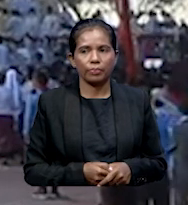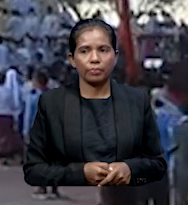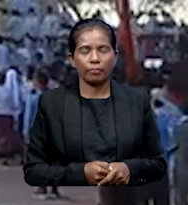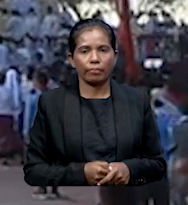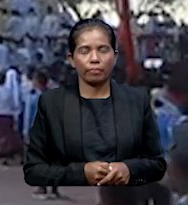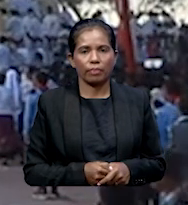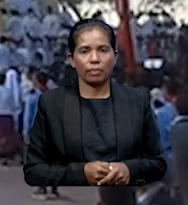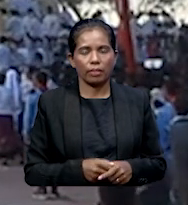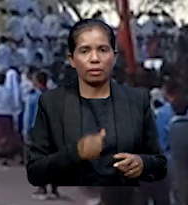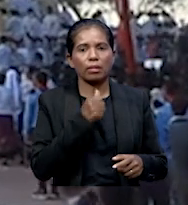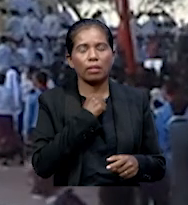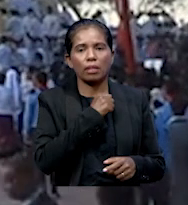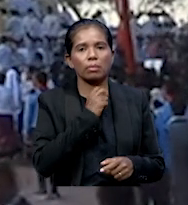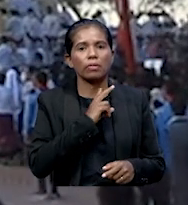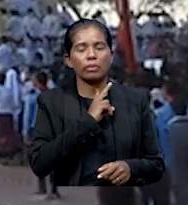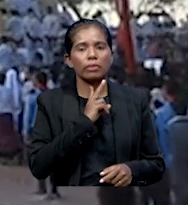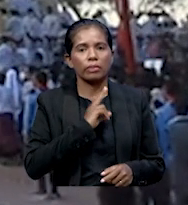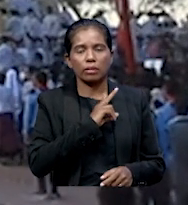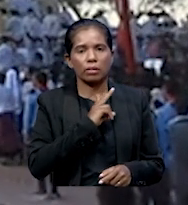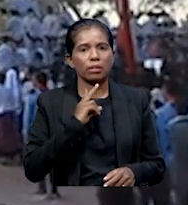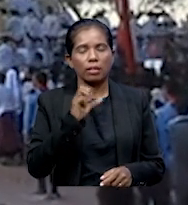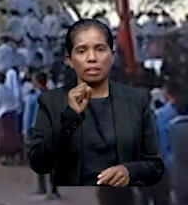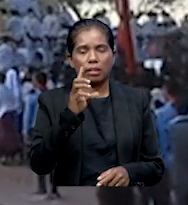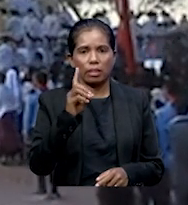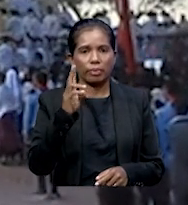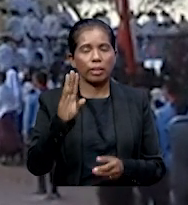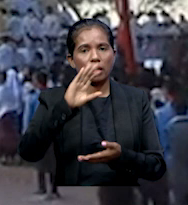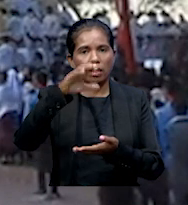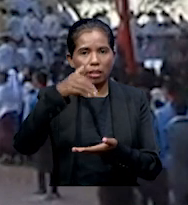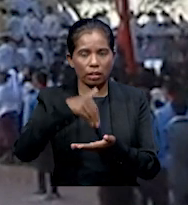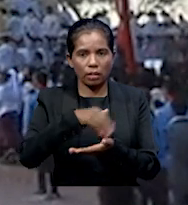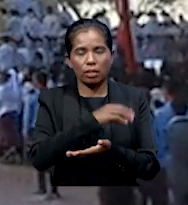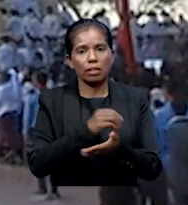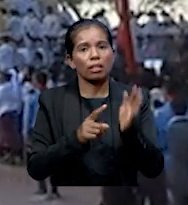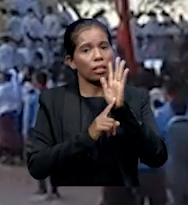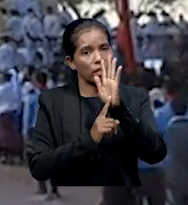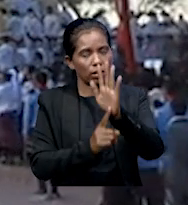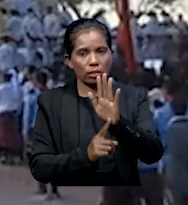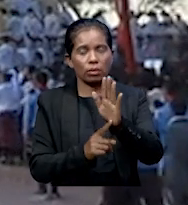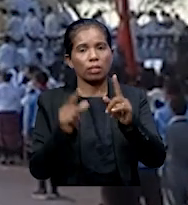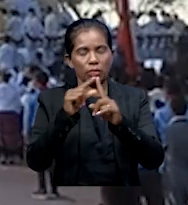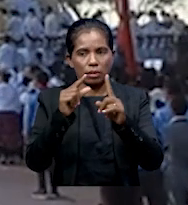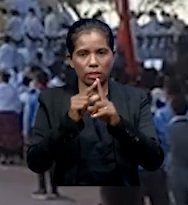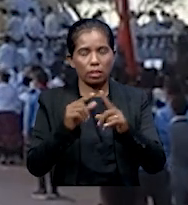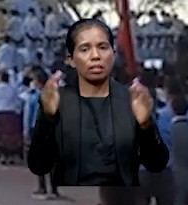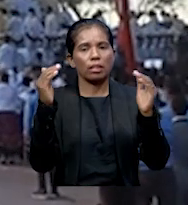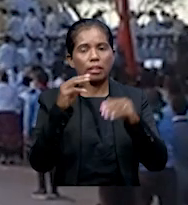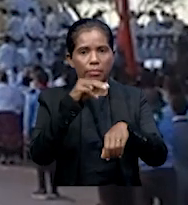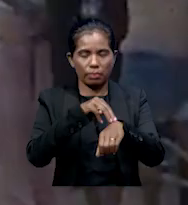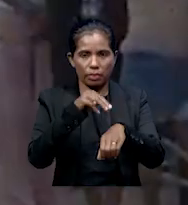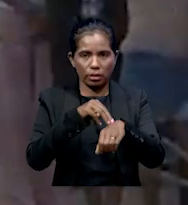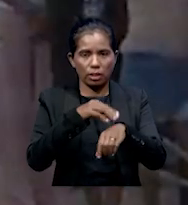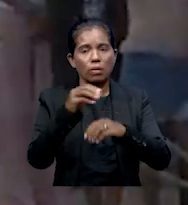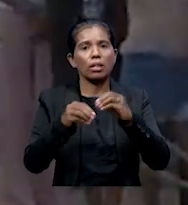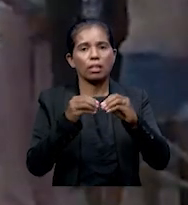Dom Virgílio Cardeal do Carmo da Silva, SDB, arcebispo metropolita de Li, Atolia Hirakne, e a Nia Humilha, o Anhira,